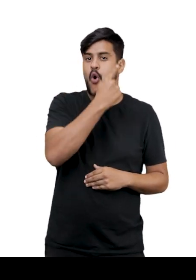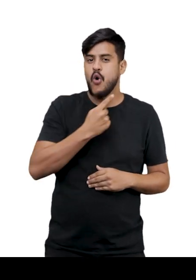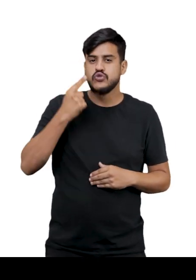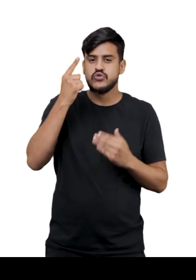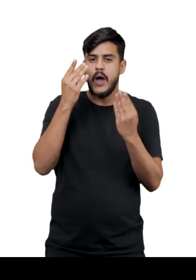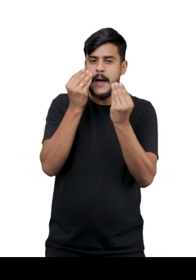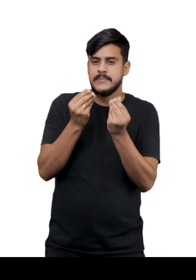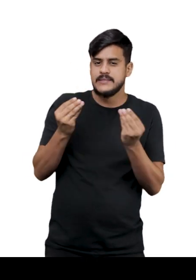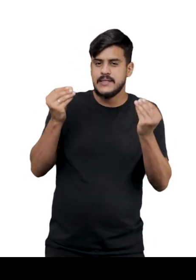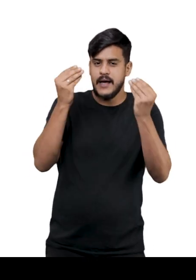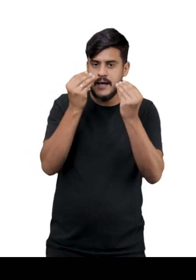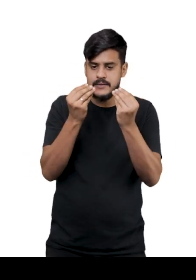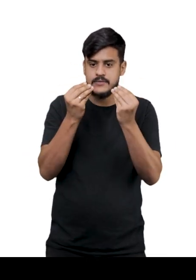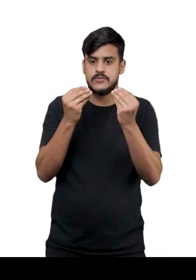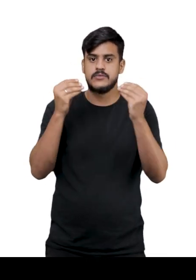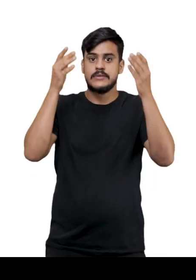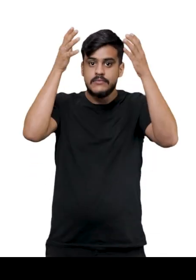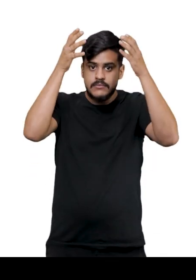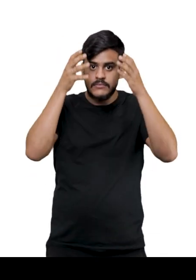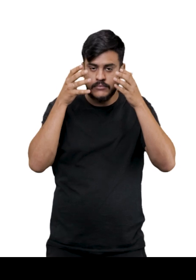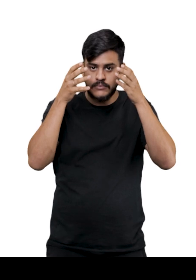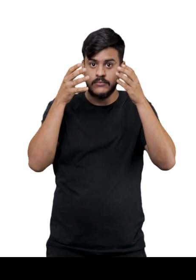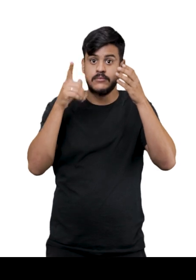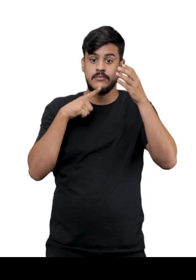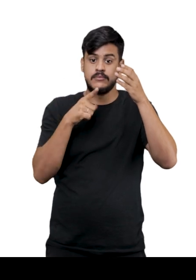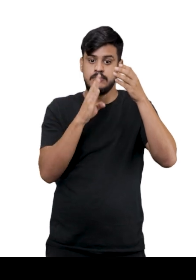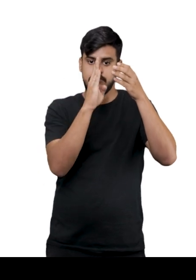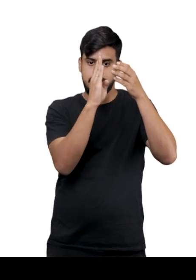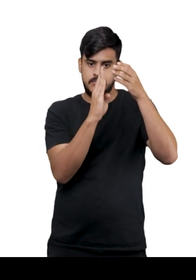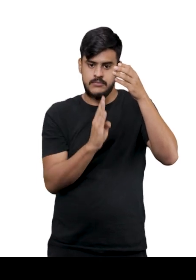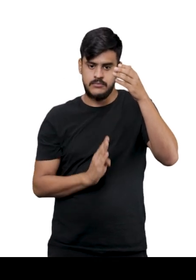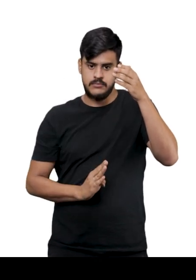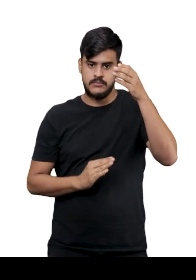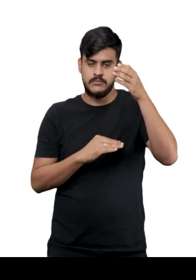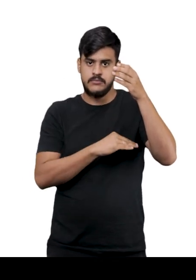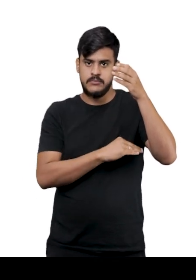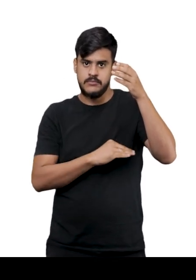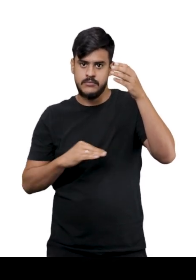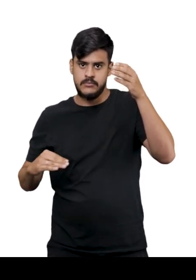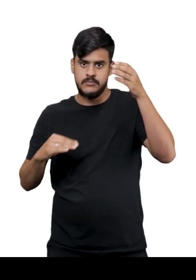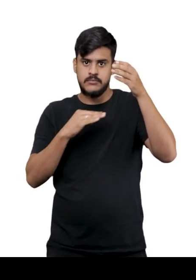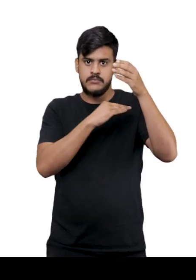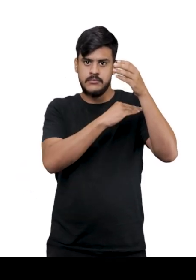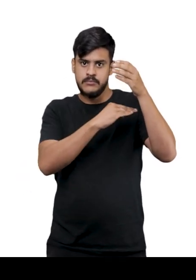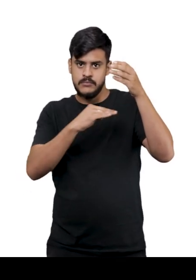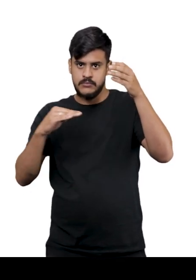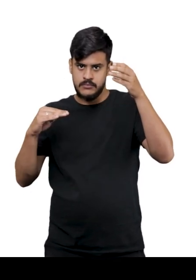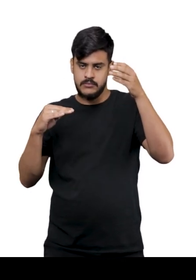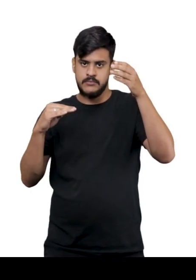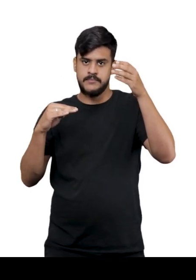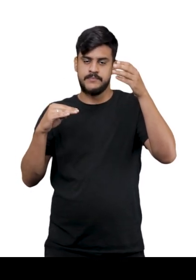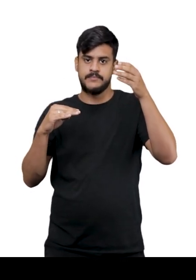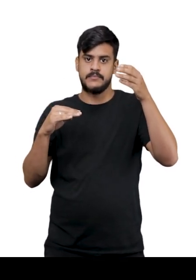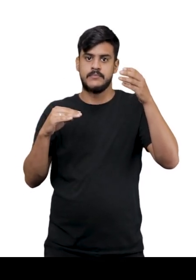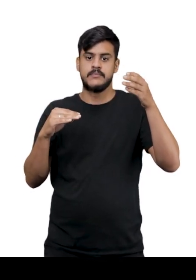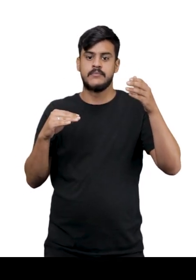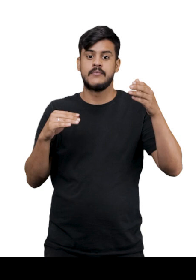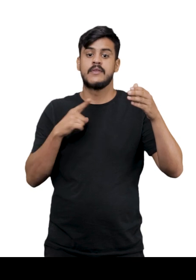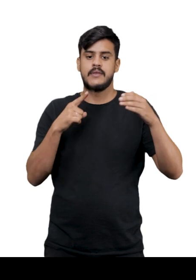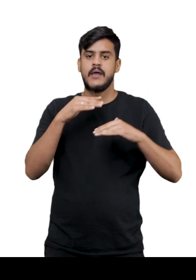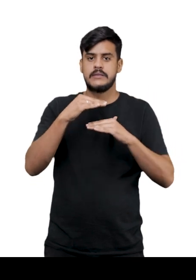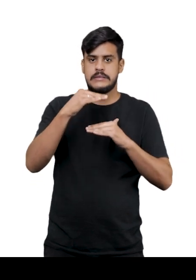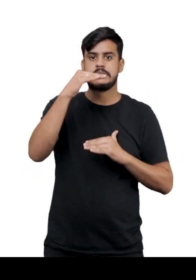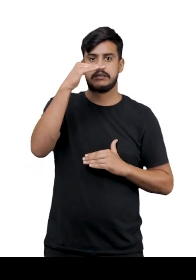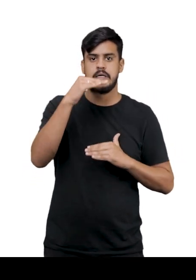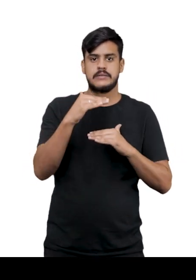rosto abstrato esculpido na parte superior e as duas barras transversais fixadas por cima do eixo central, com